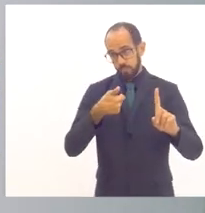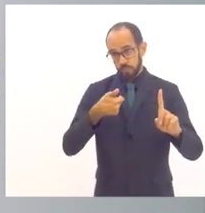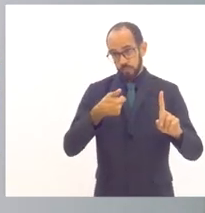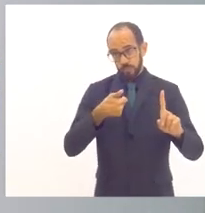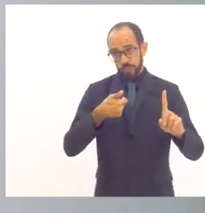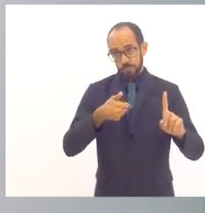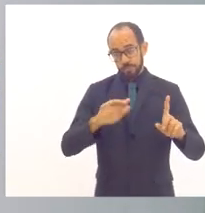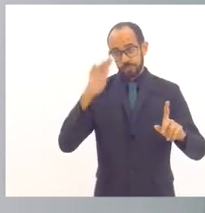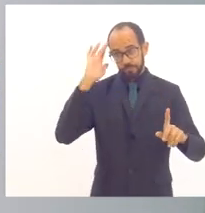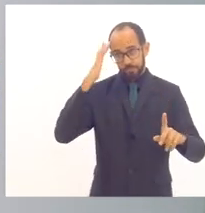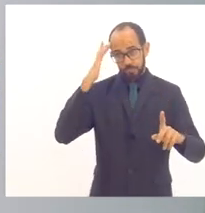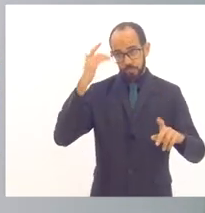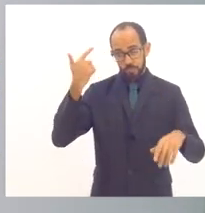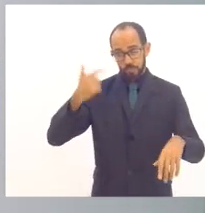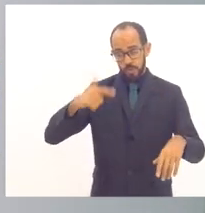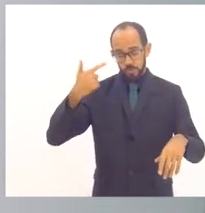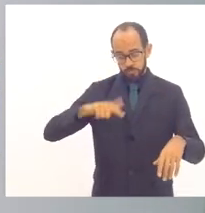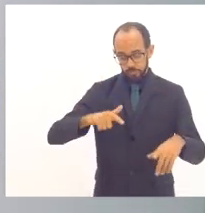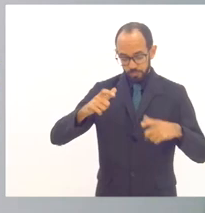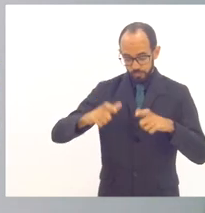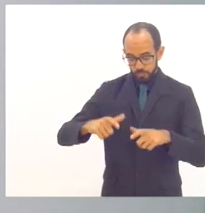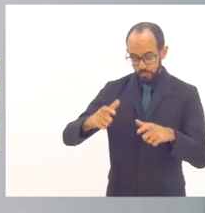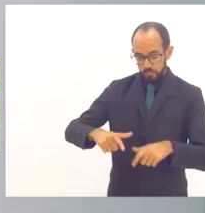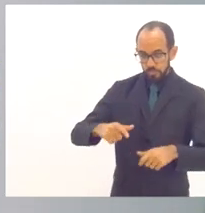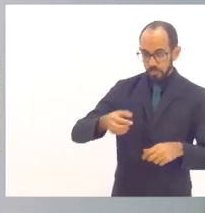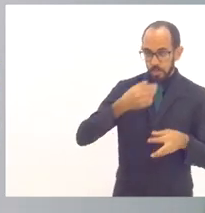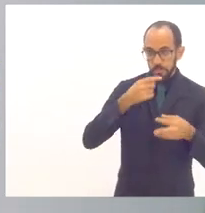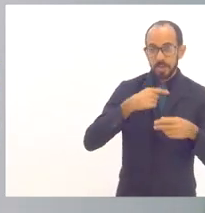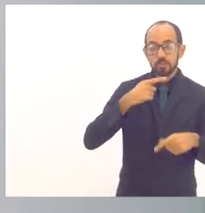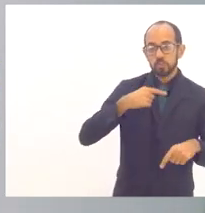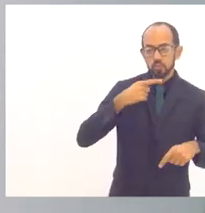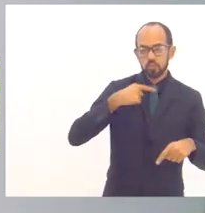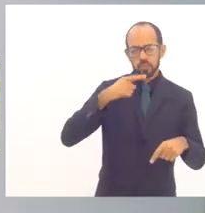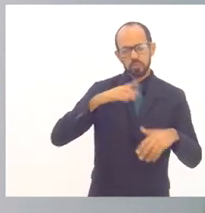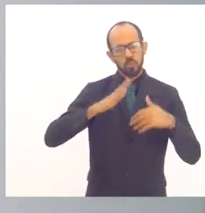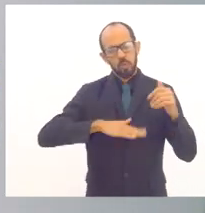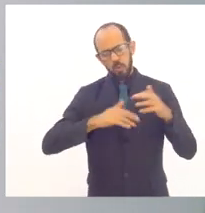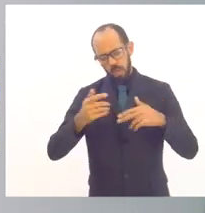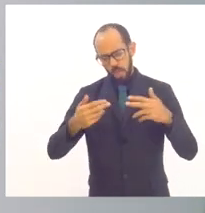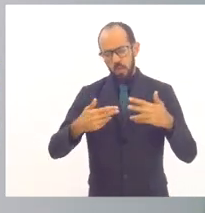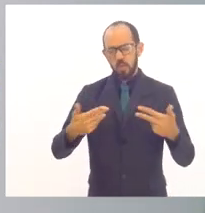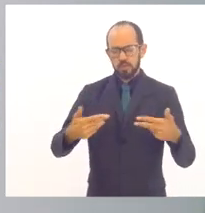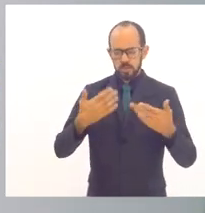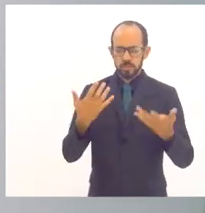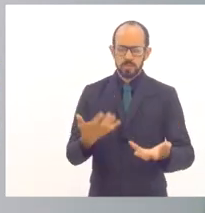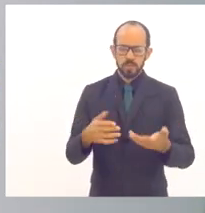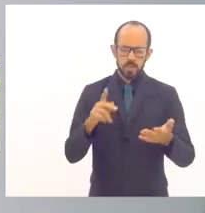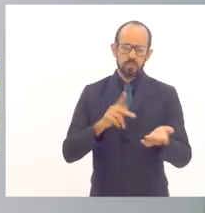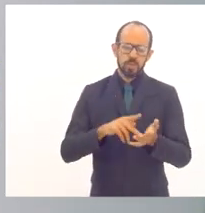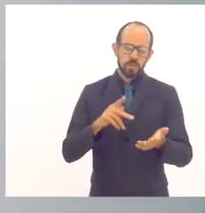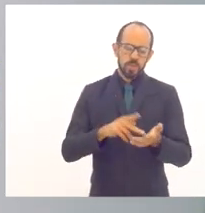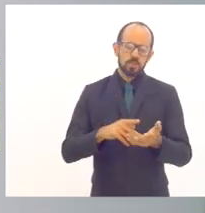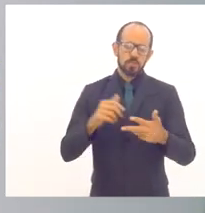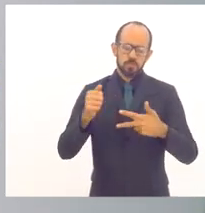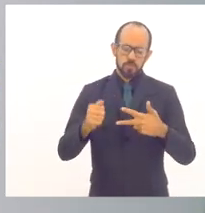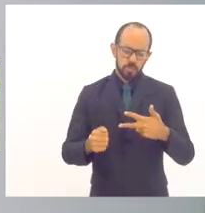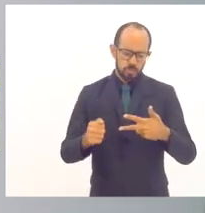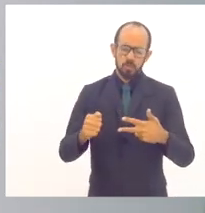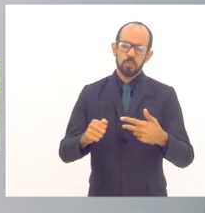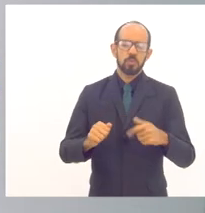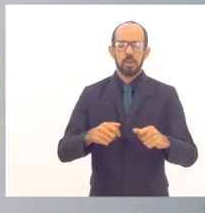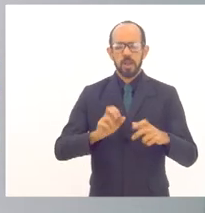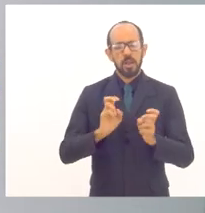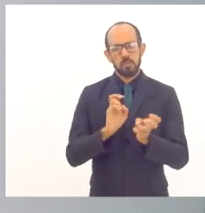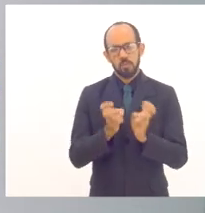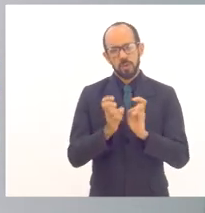não tem espaço para essas questões. Eu acho que qualquer coisa que a gente queira realmente trazer para o poder público, a capoeira